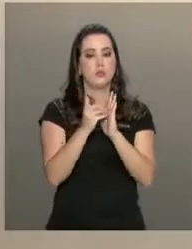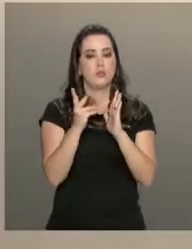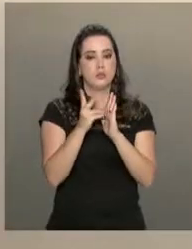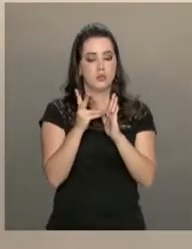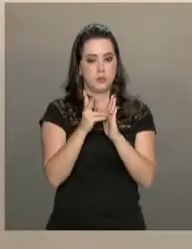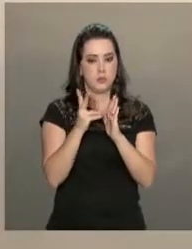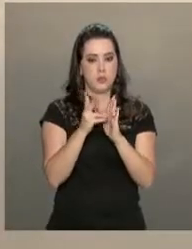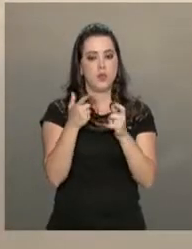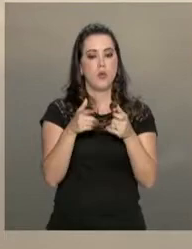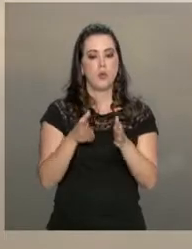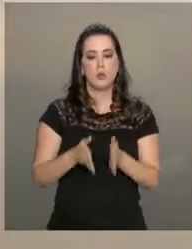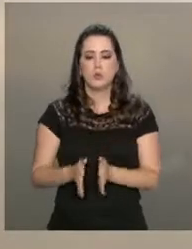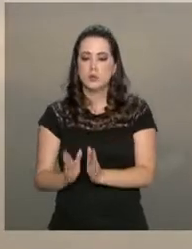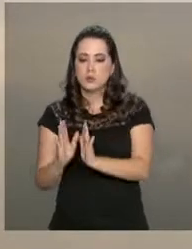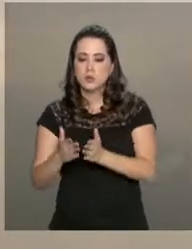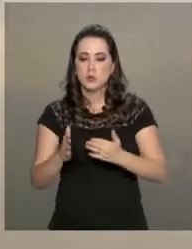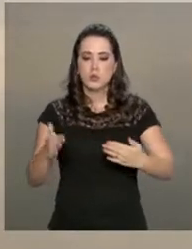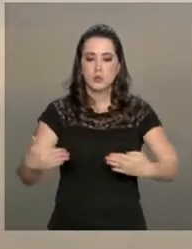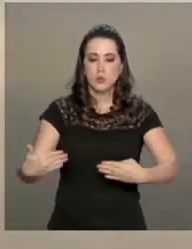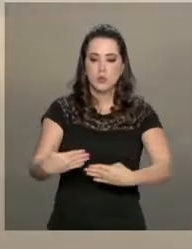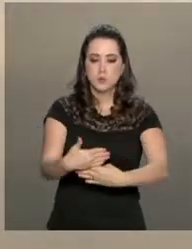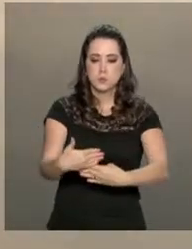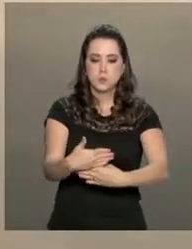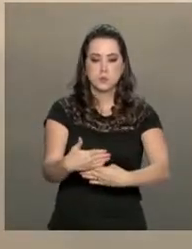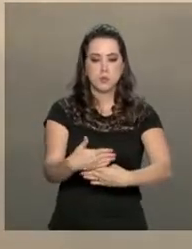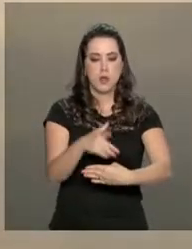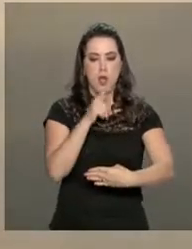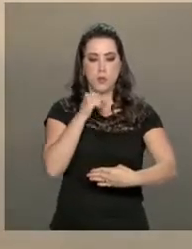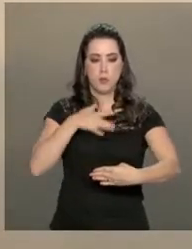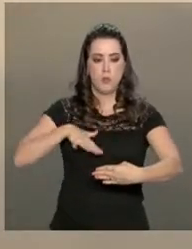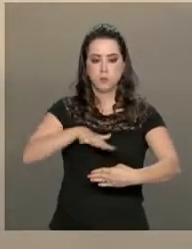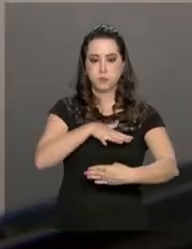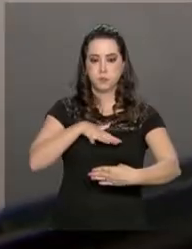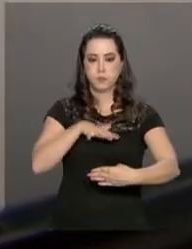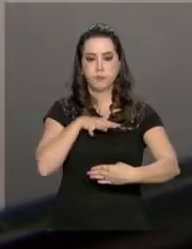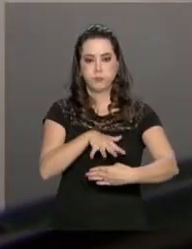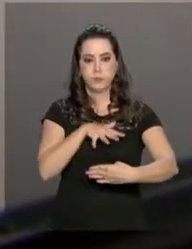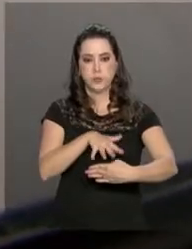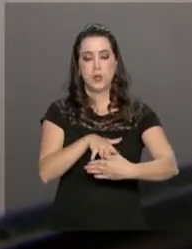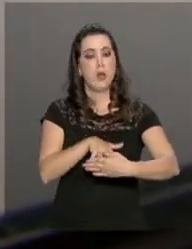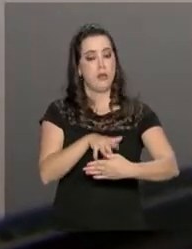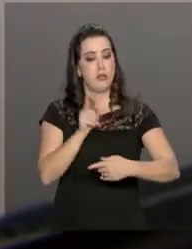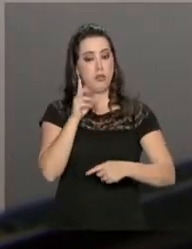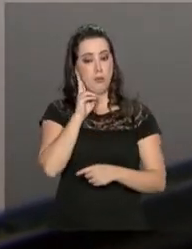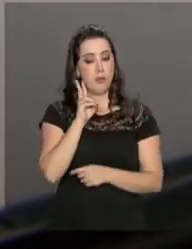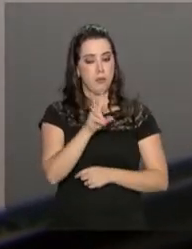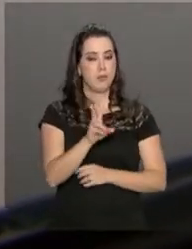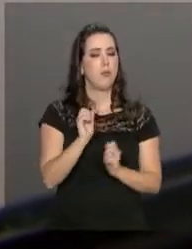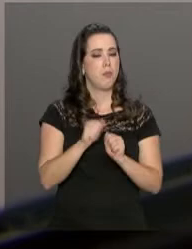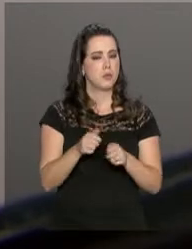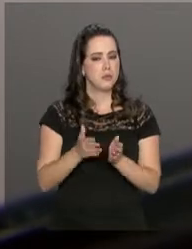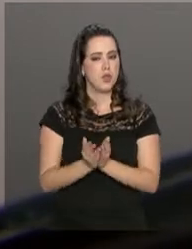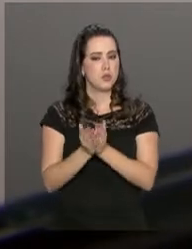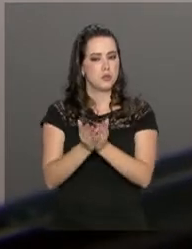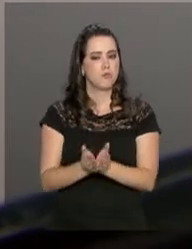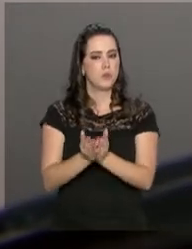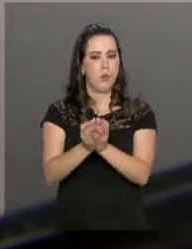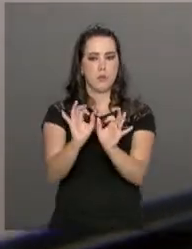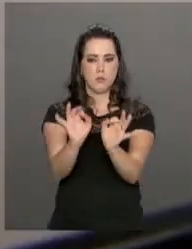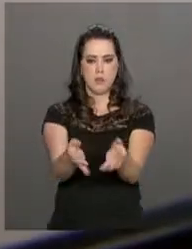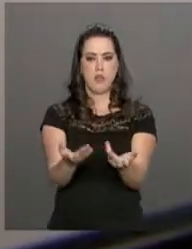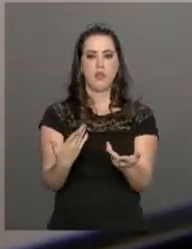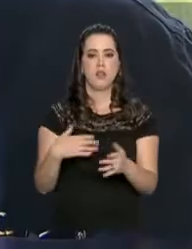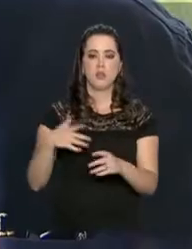construídos um canal e 10 para a contenção foram observadas também as condições para manter a navegabilidade do rio e o